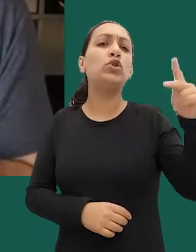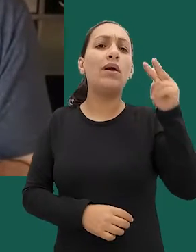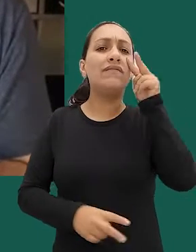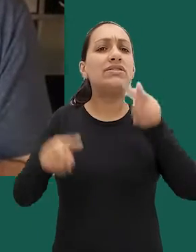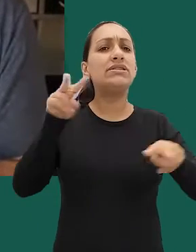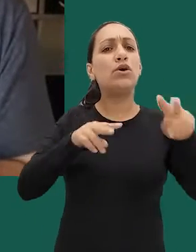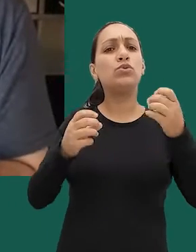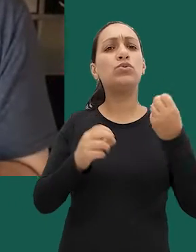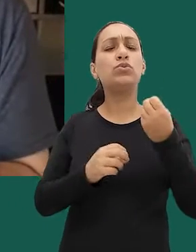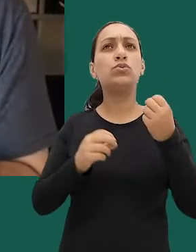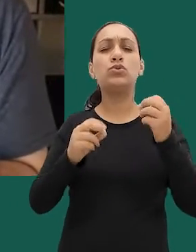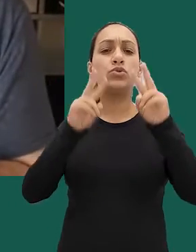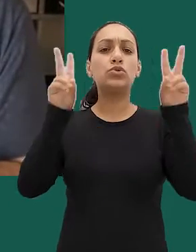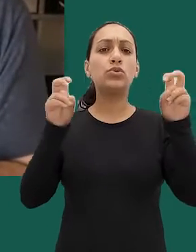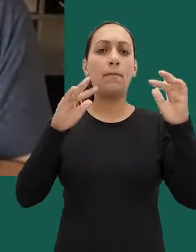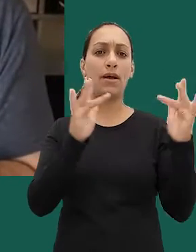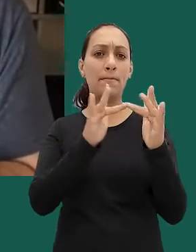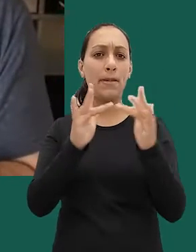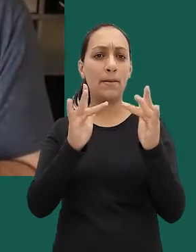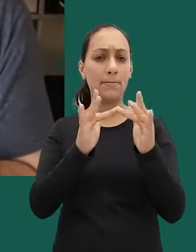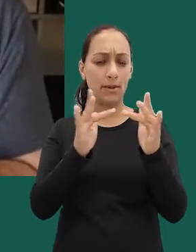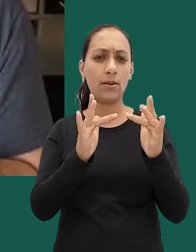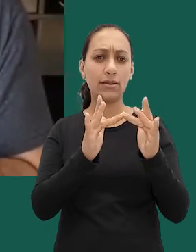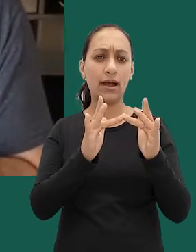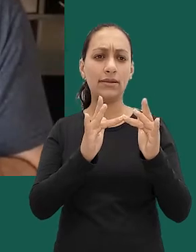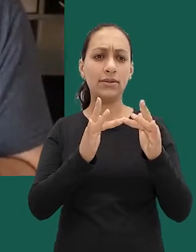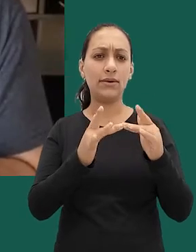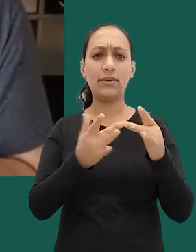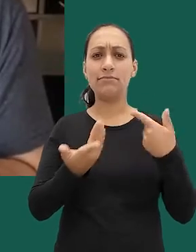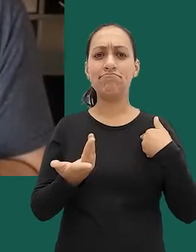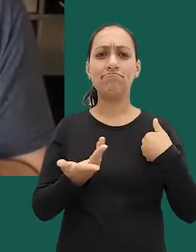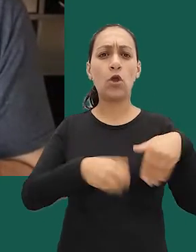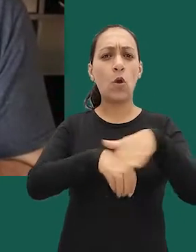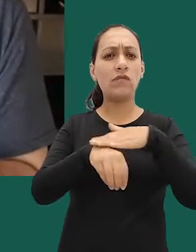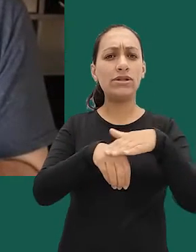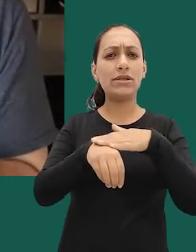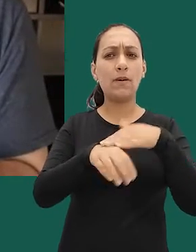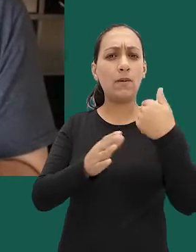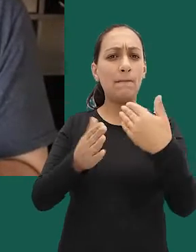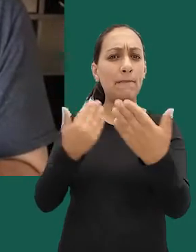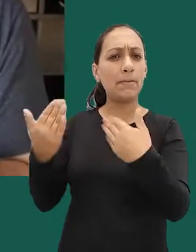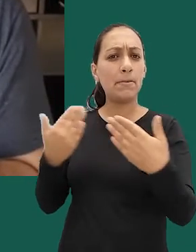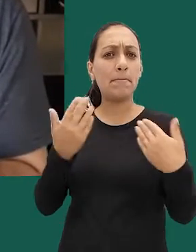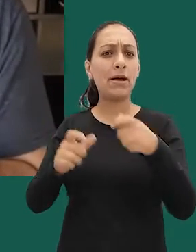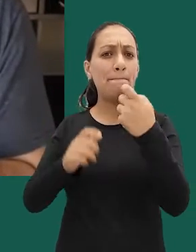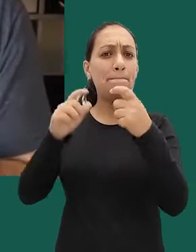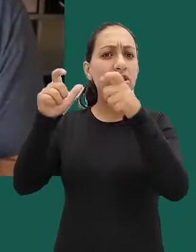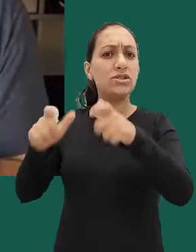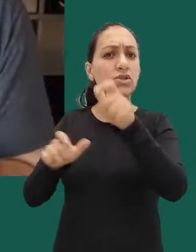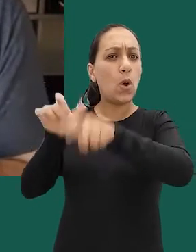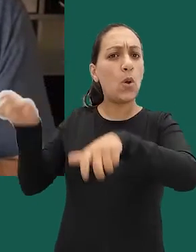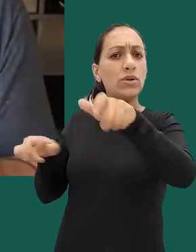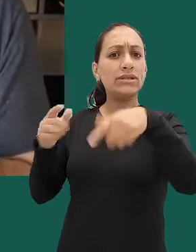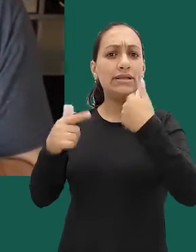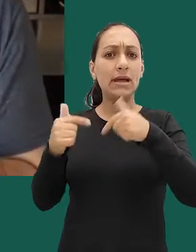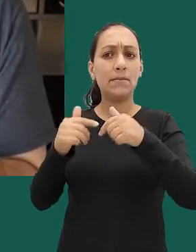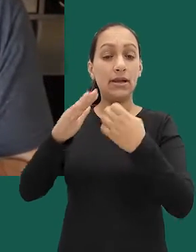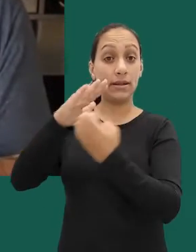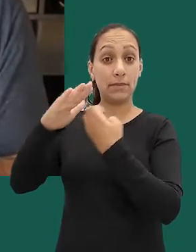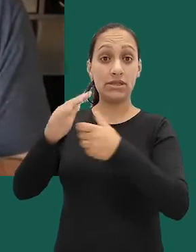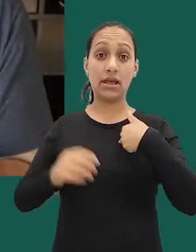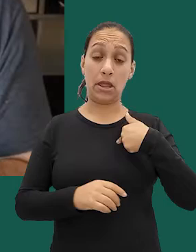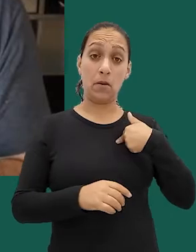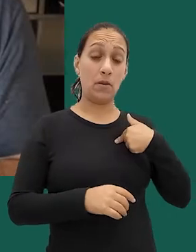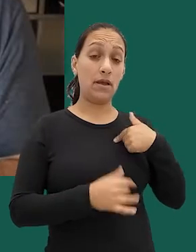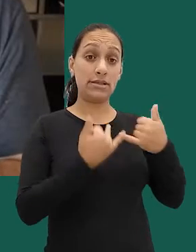networking, sobre construir, sobre abordar as pessoas que já trabalham na empresa? Eu, por exemplo, praticamente todos os contratos